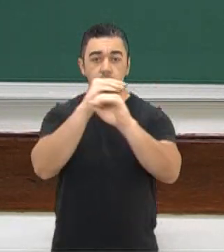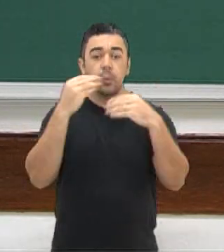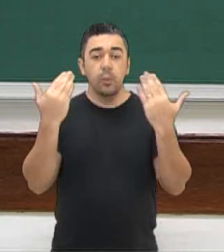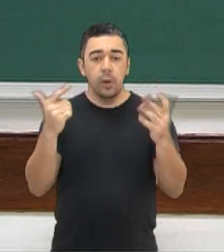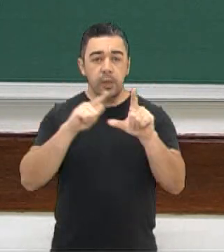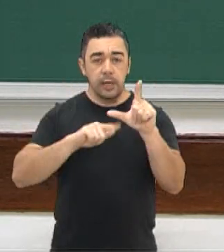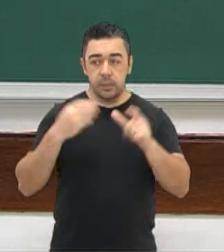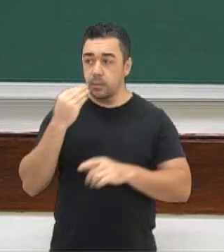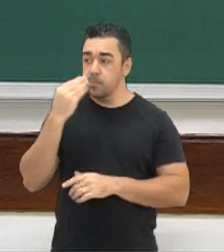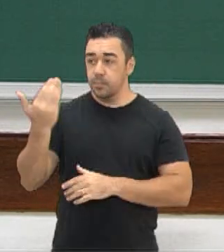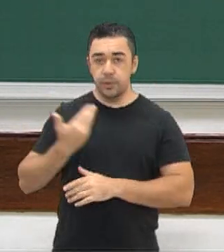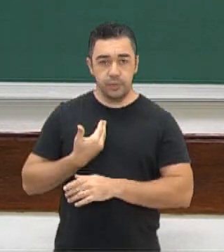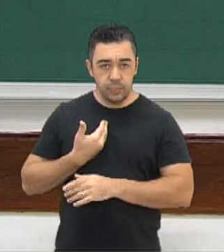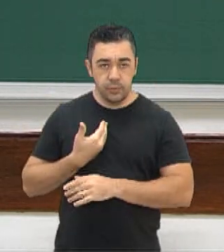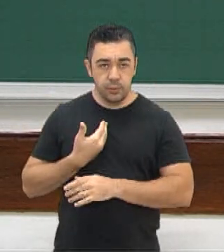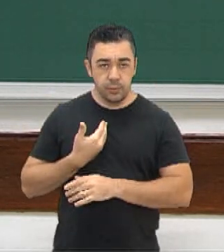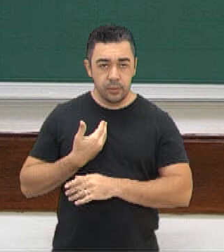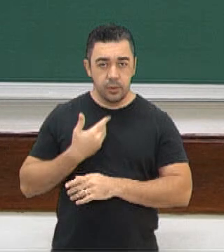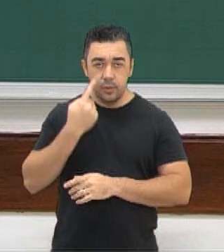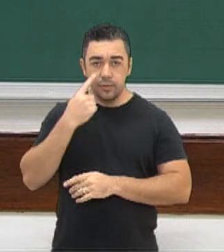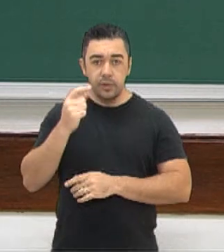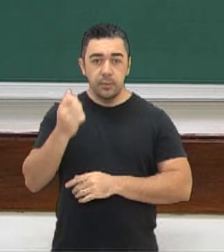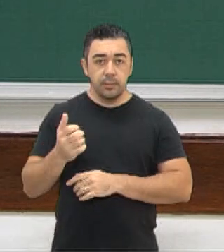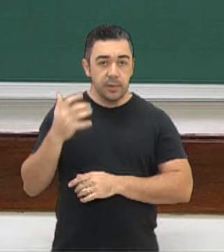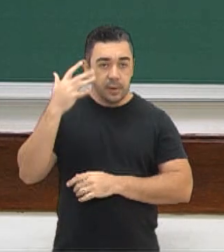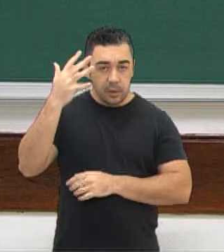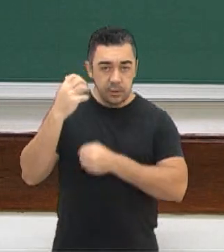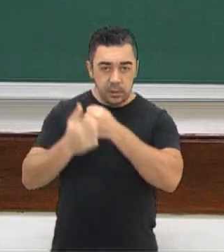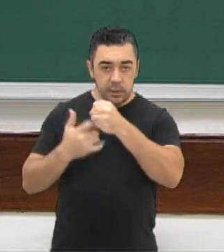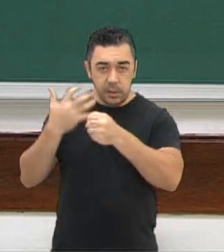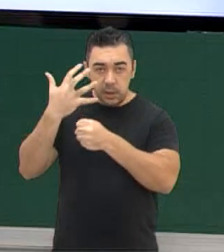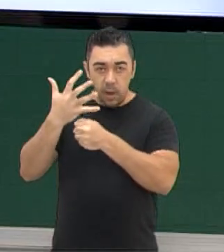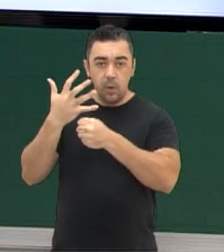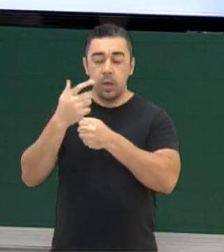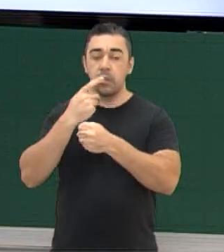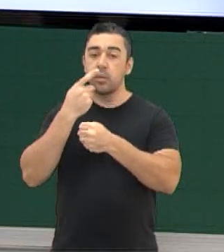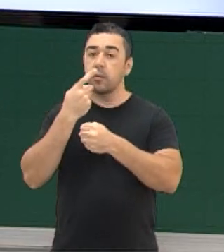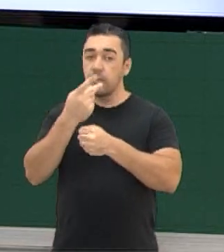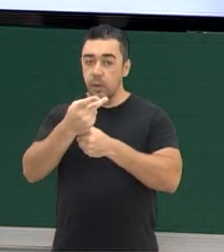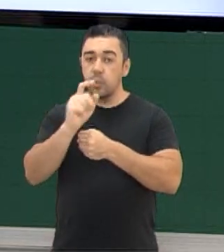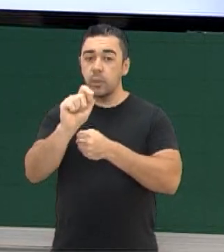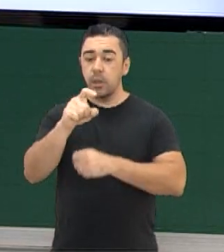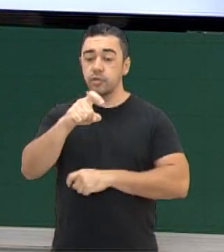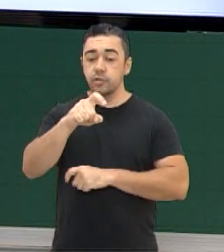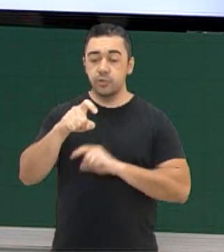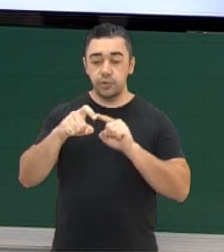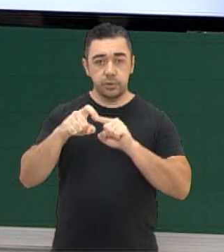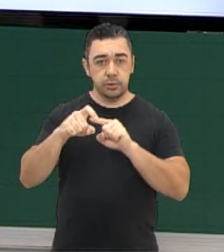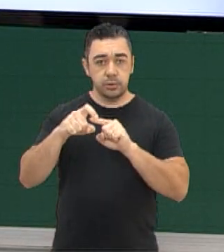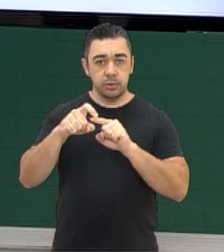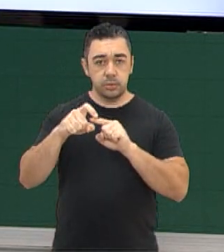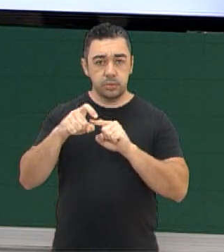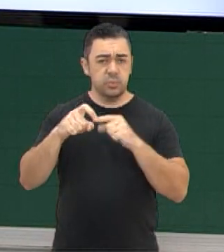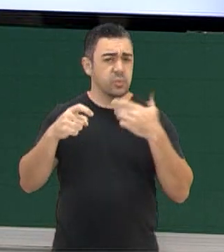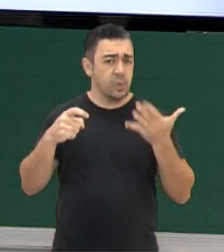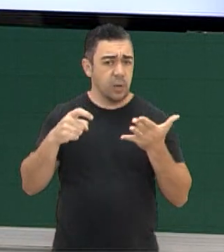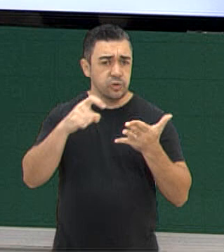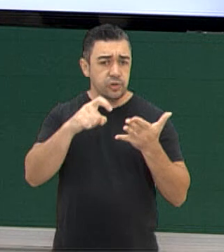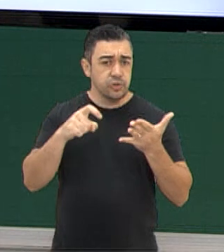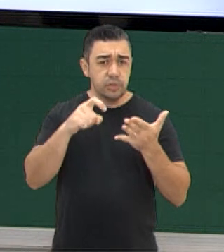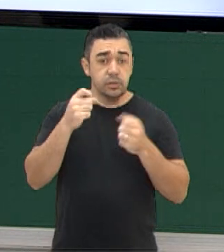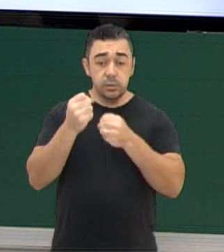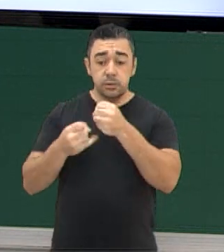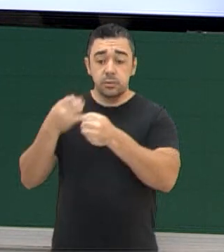letra que tem o maior grau. No caso, eu estou me referindo à variável x. Qual é o